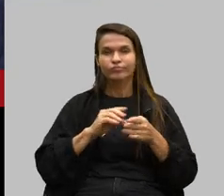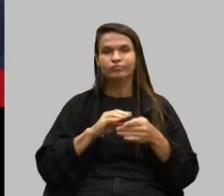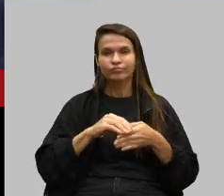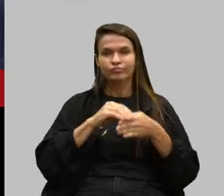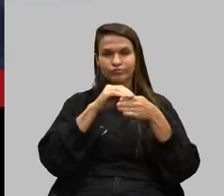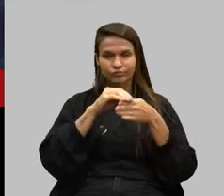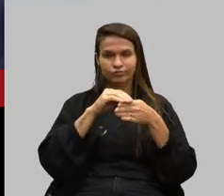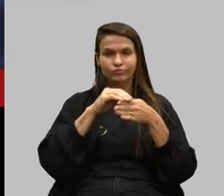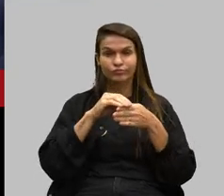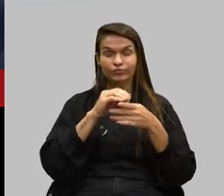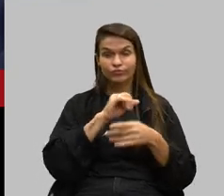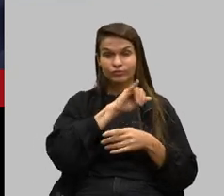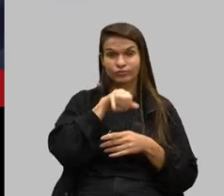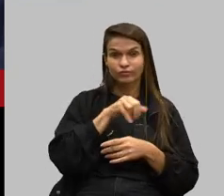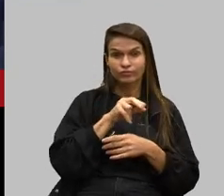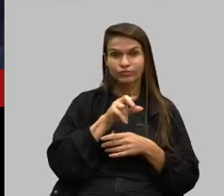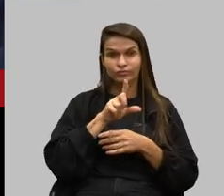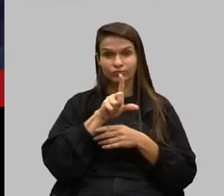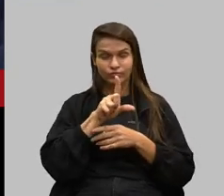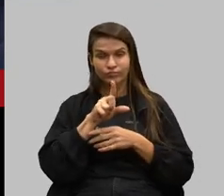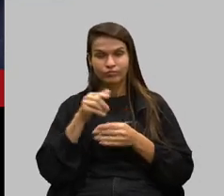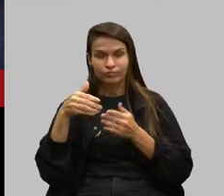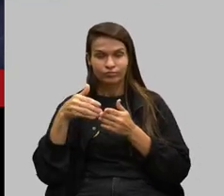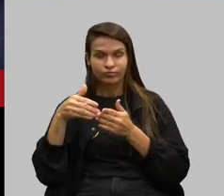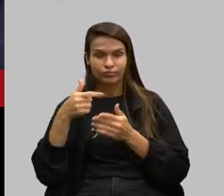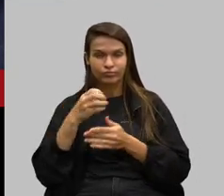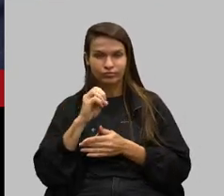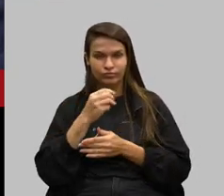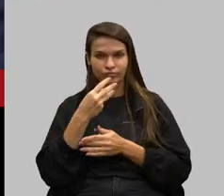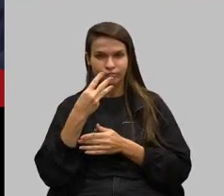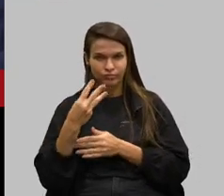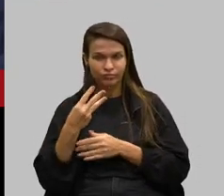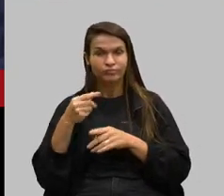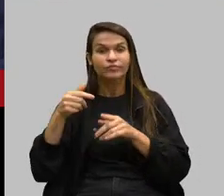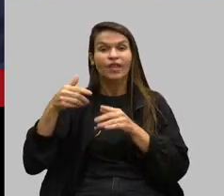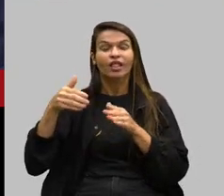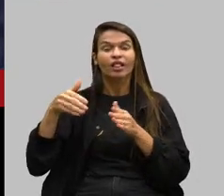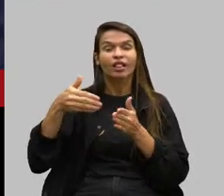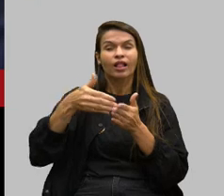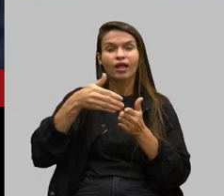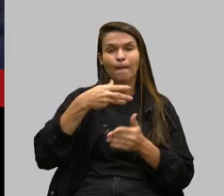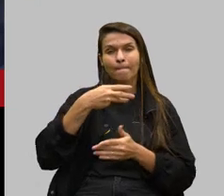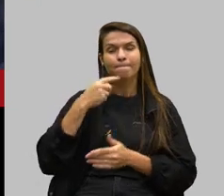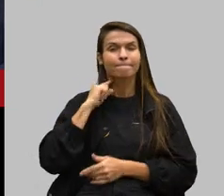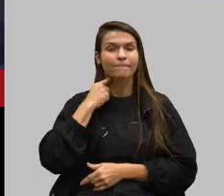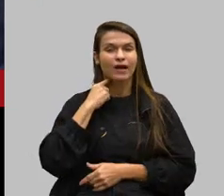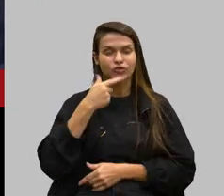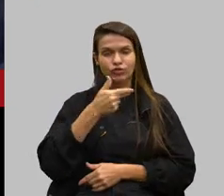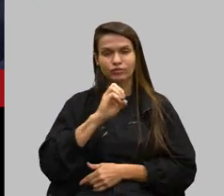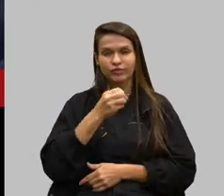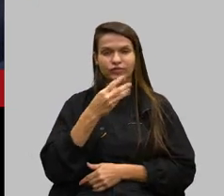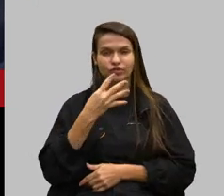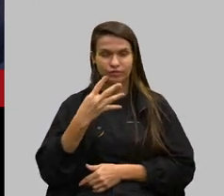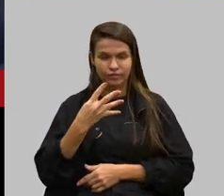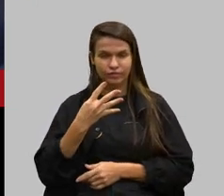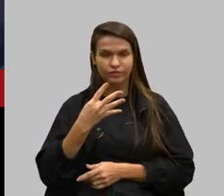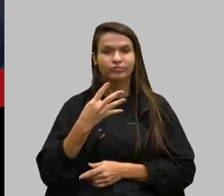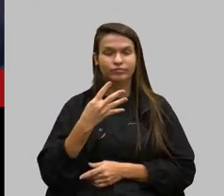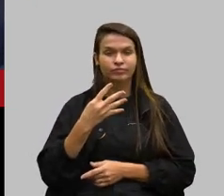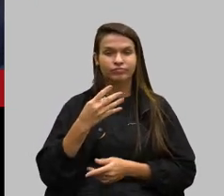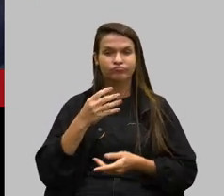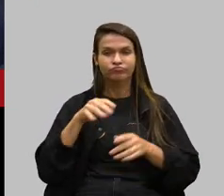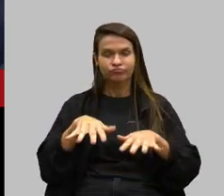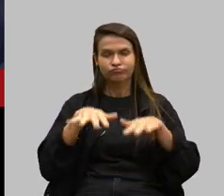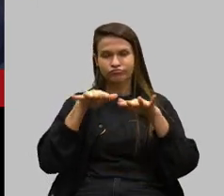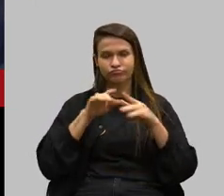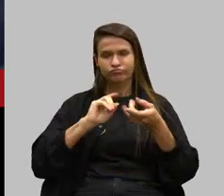de 2023 até maio agora de 2024 audiências públicas o Executivo teve a participação